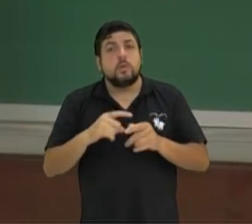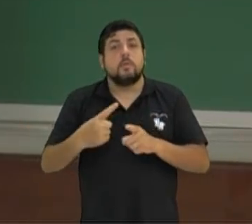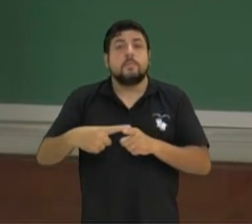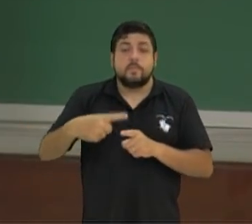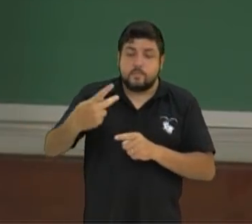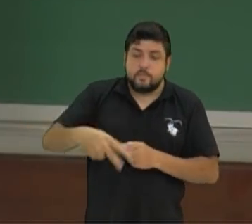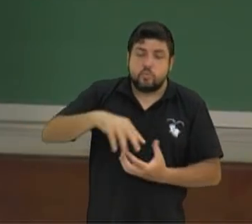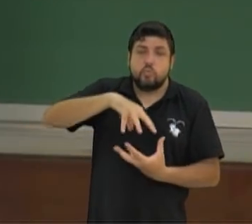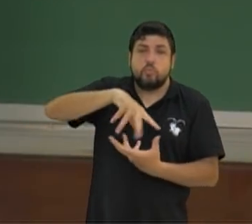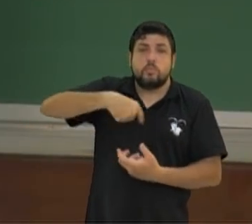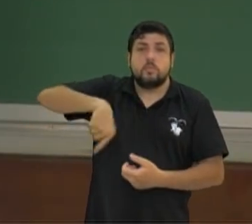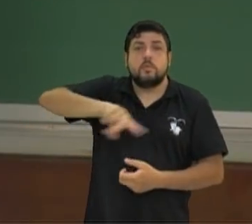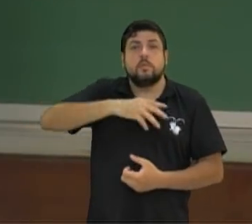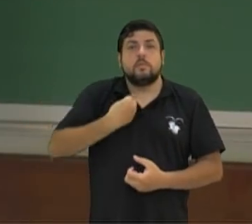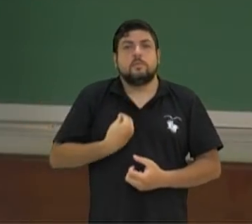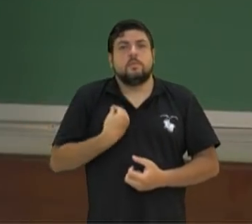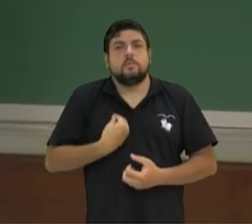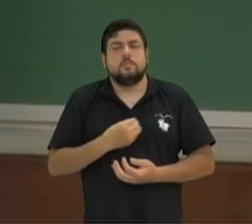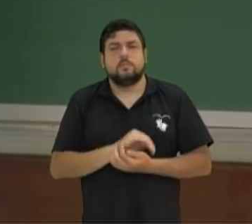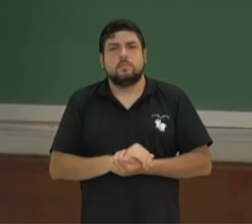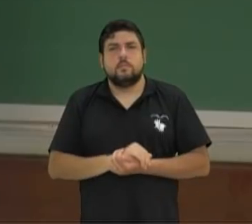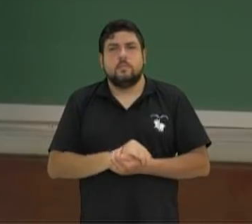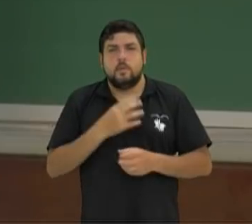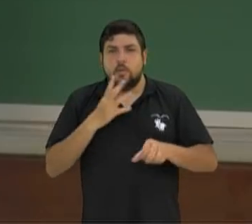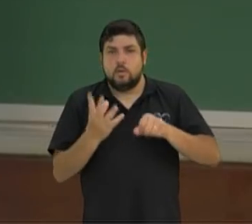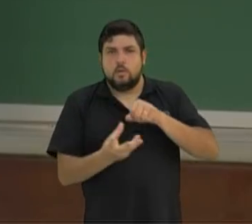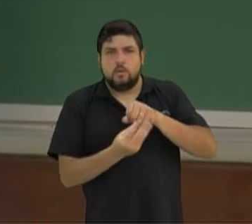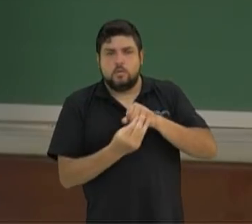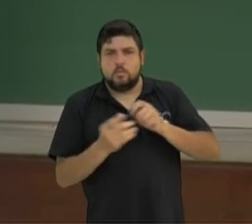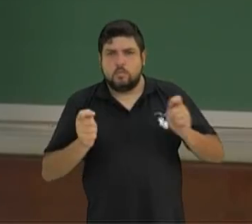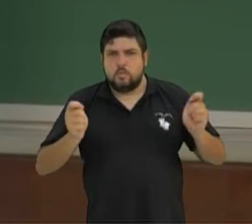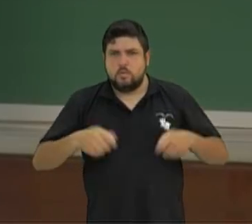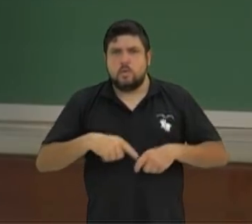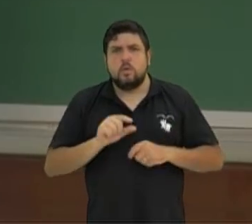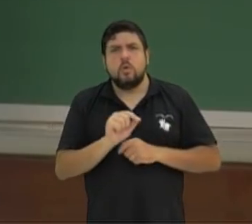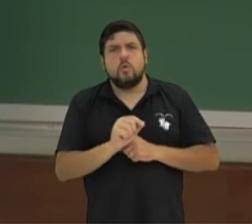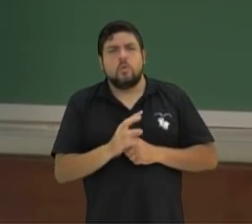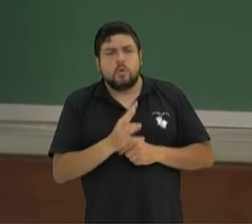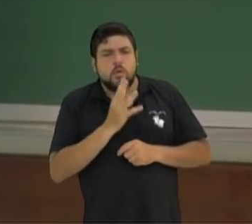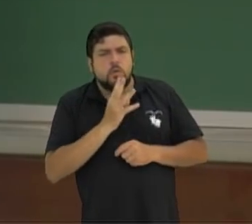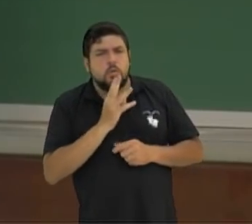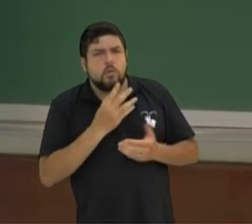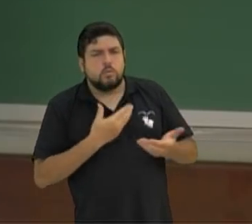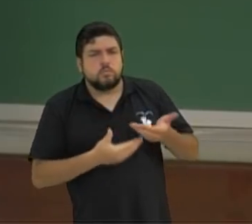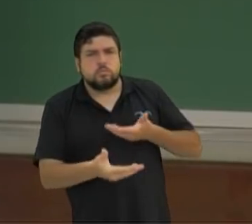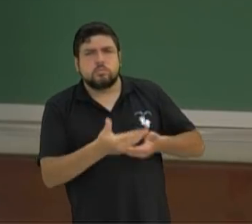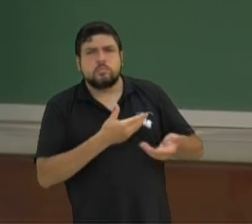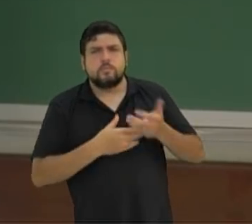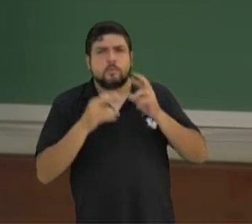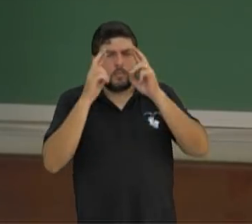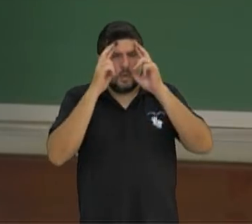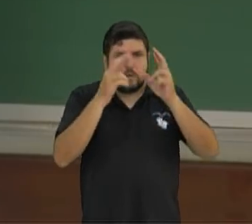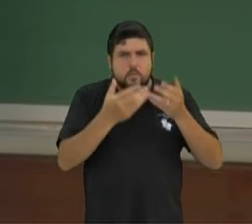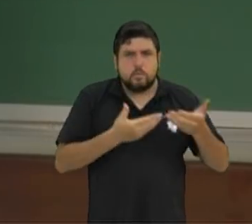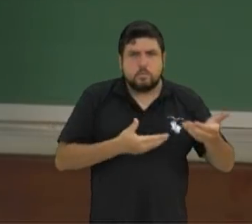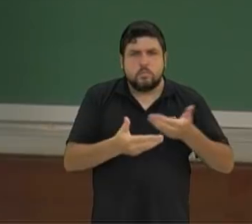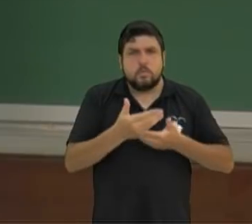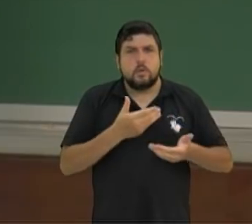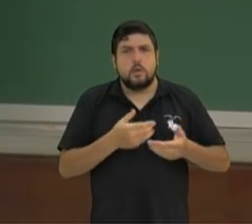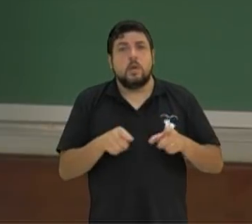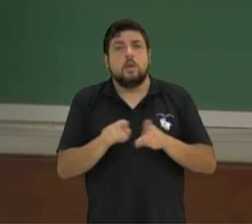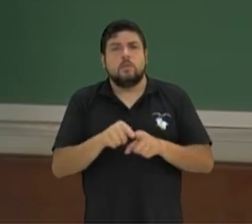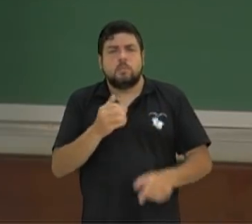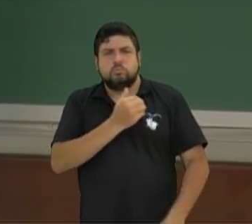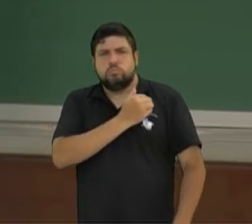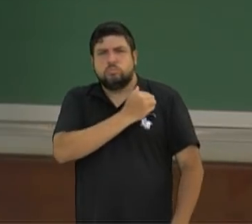vivemos. Esse conhecimento pode possibilitar o respeito à diversidade cultural e religiosa e o combate à